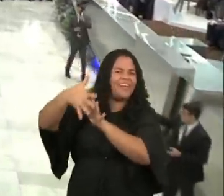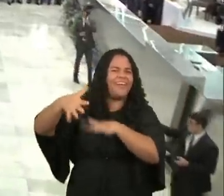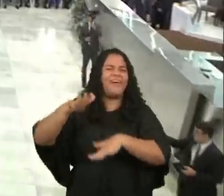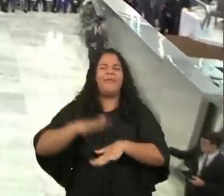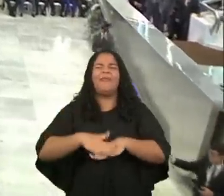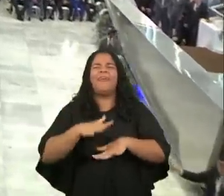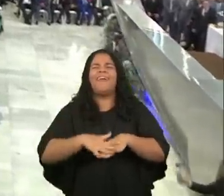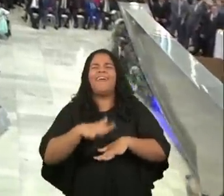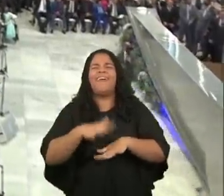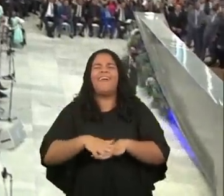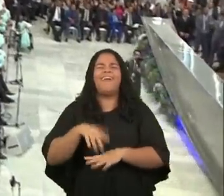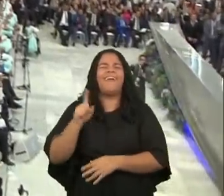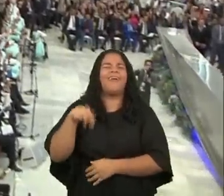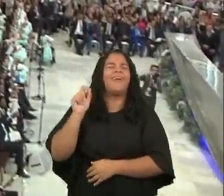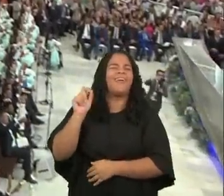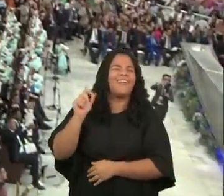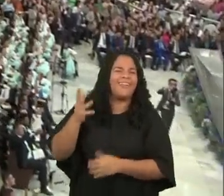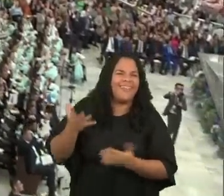A matemática